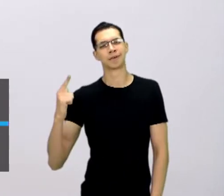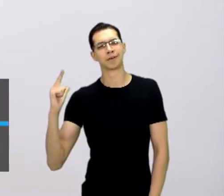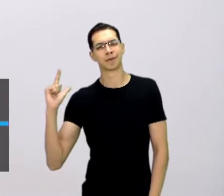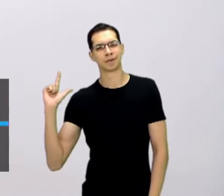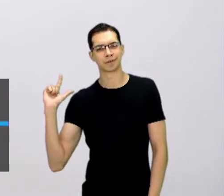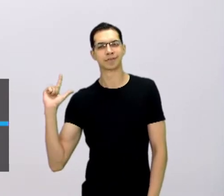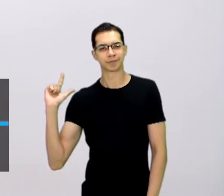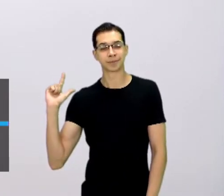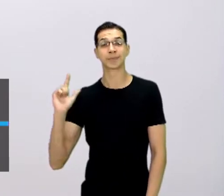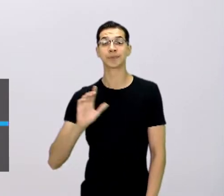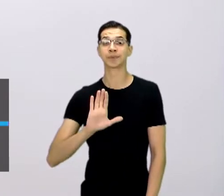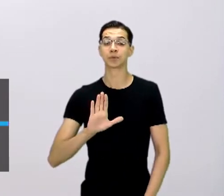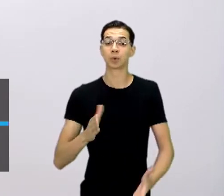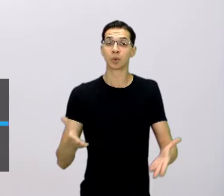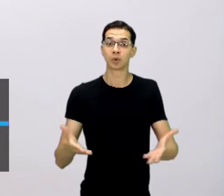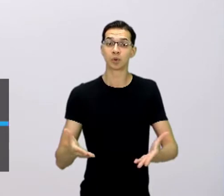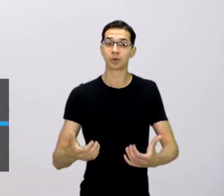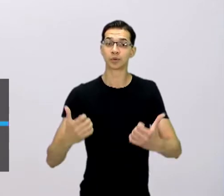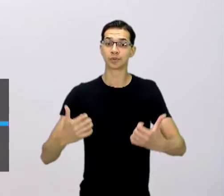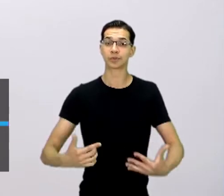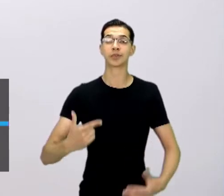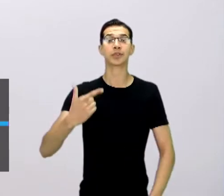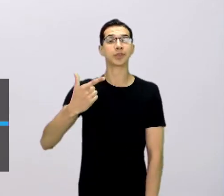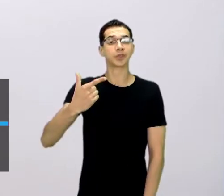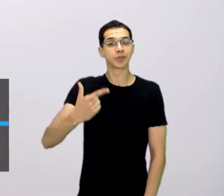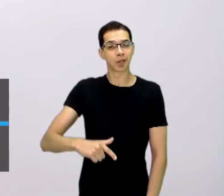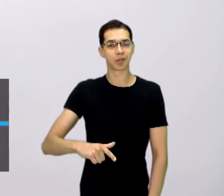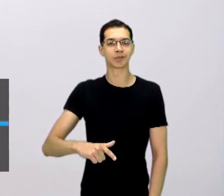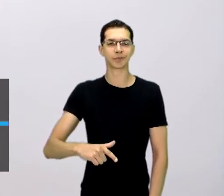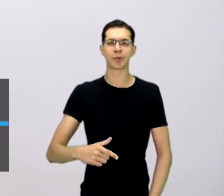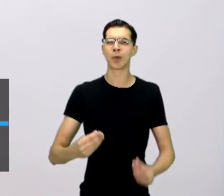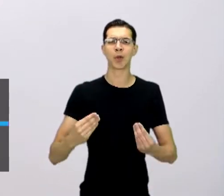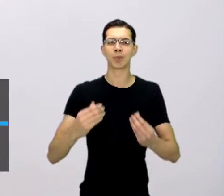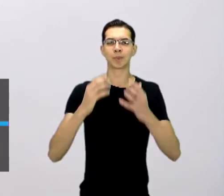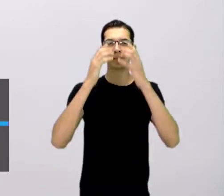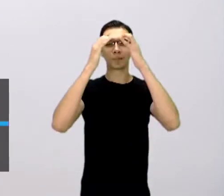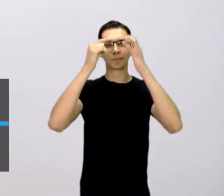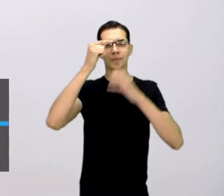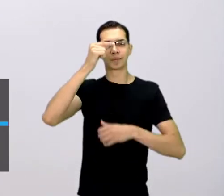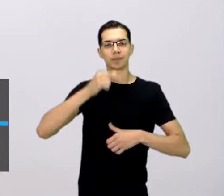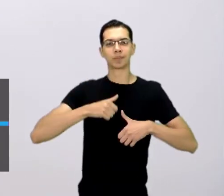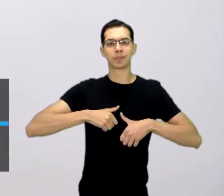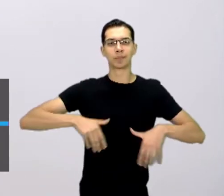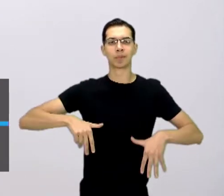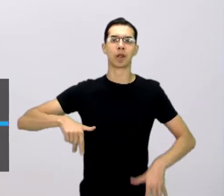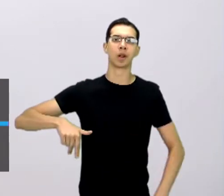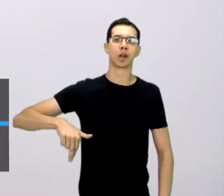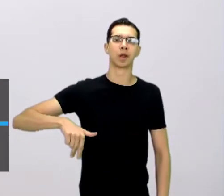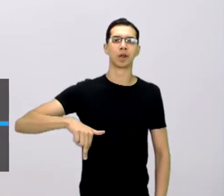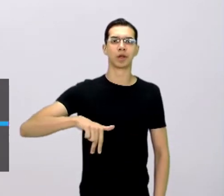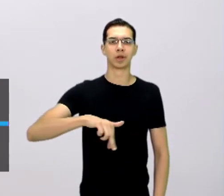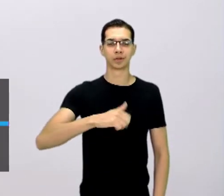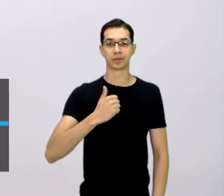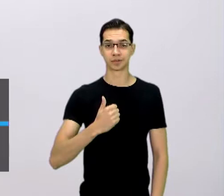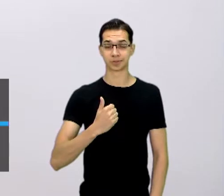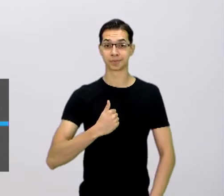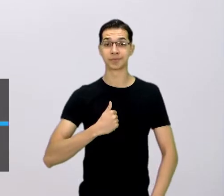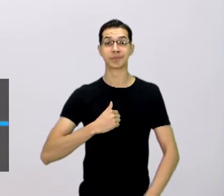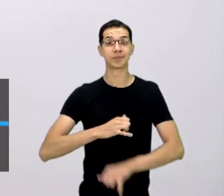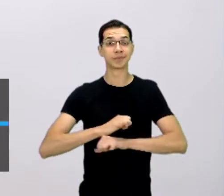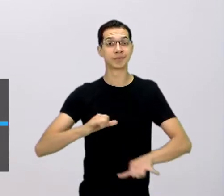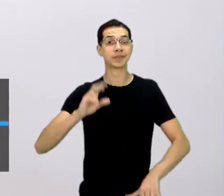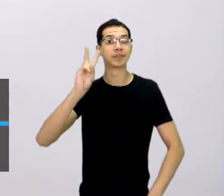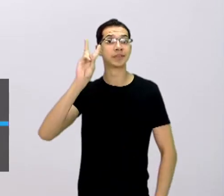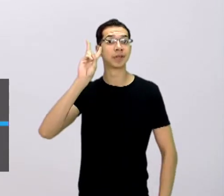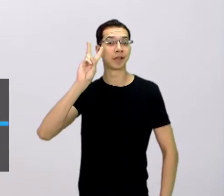o sistema locomotor. E a gente, né, vai relembrar então uma habilidade que vocês já trabalharam aí